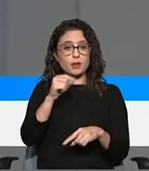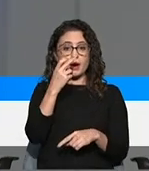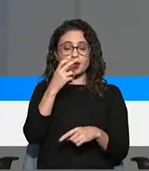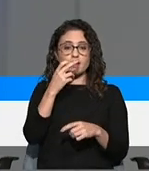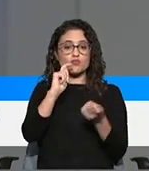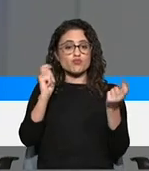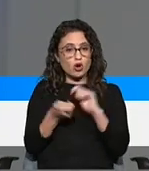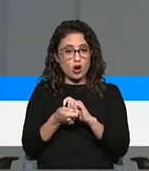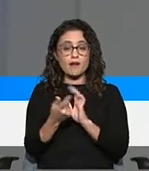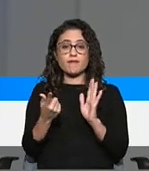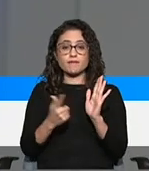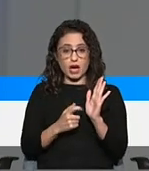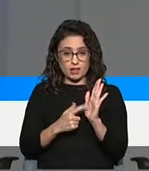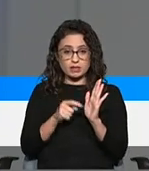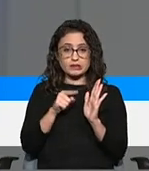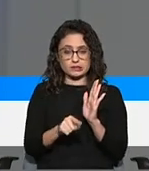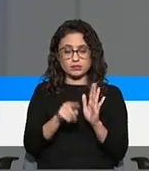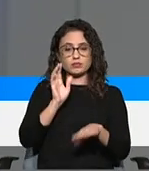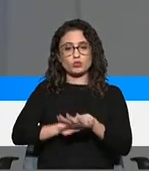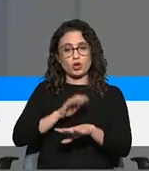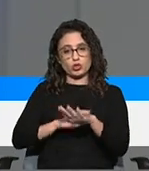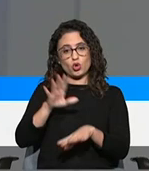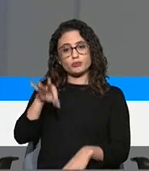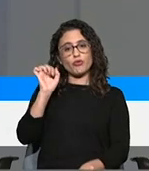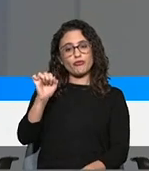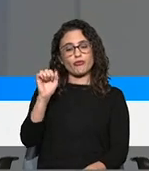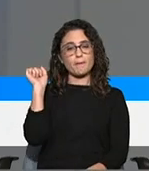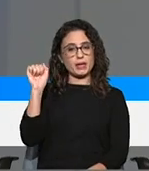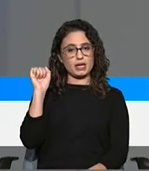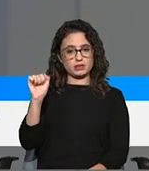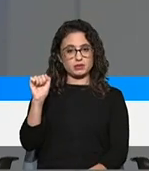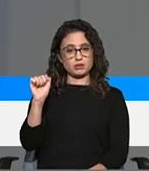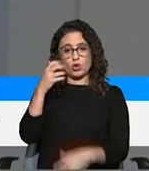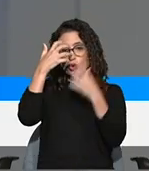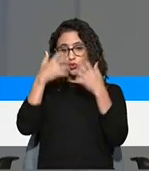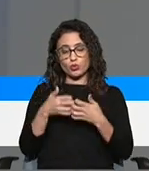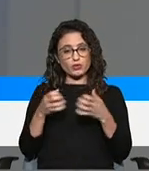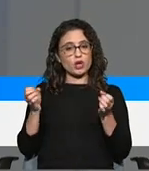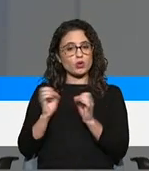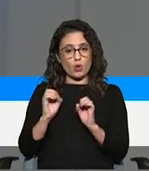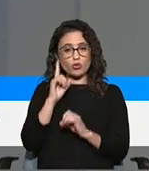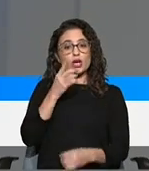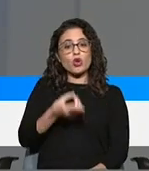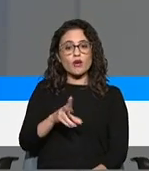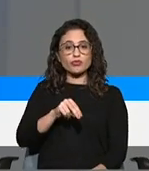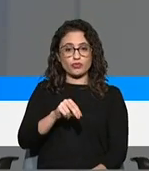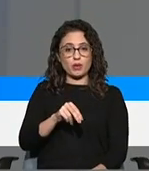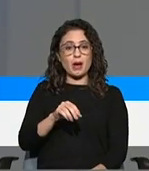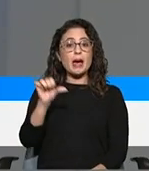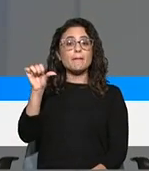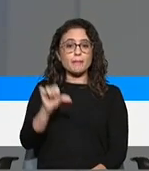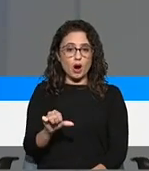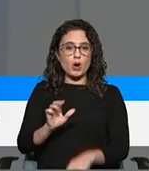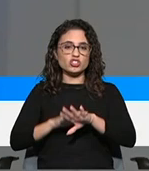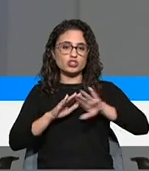existentes foi foram por opções do partido socialista não haja dúvidas que o dia 9 de novembro é um dia Malu passe esquerdas em